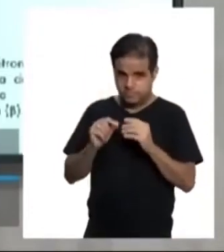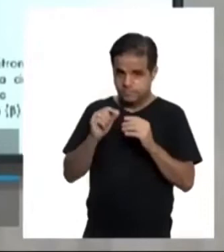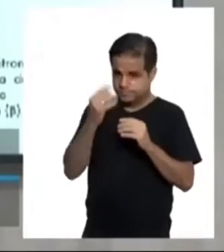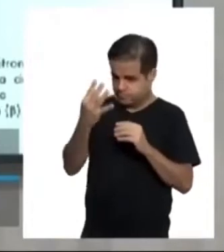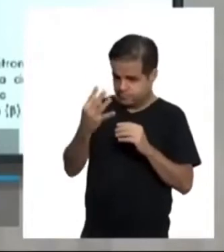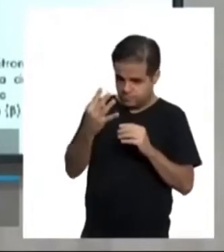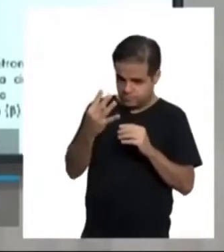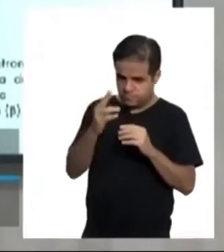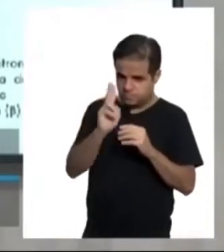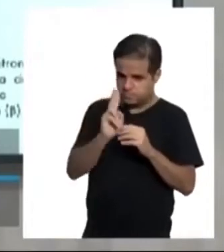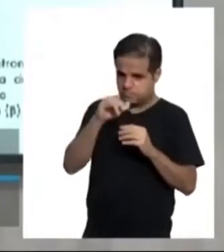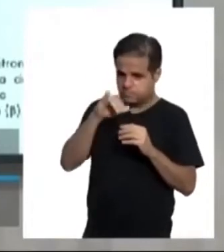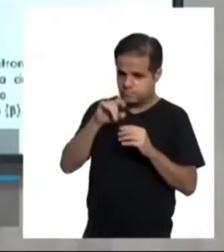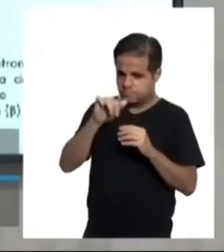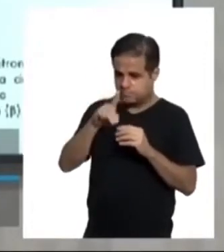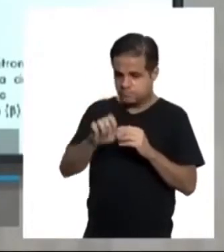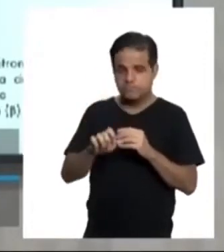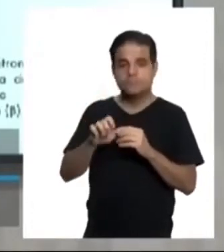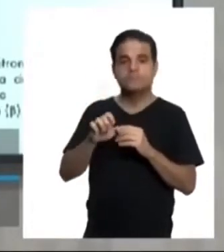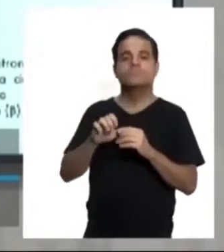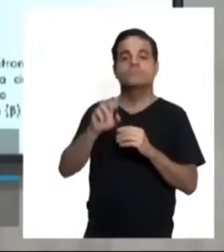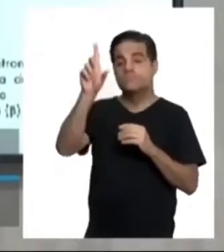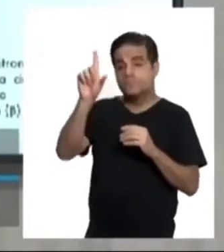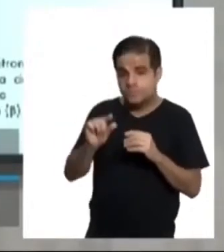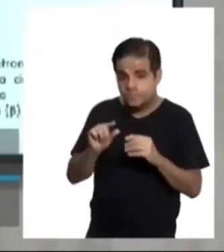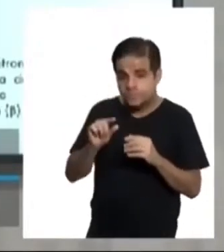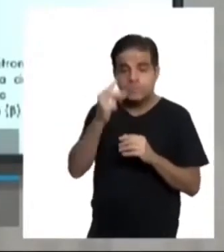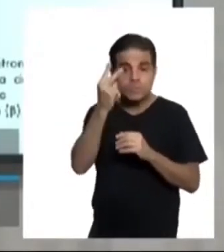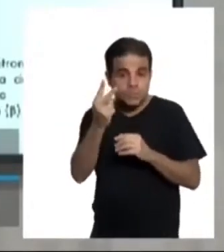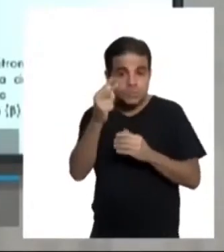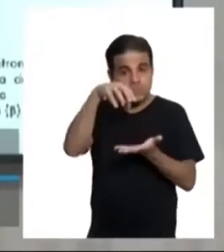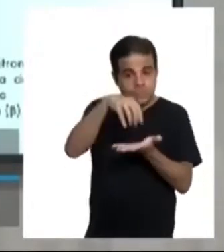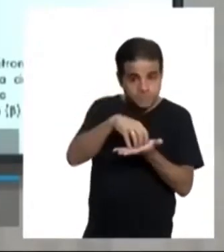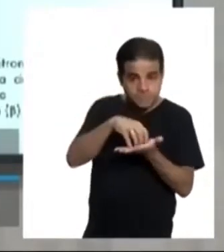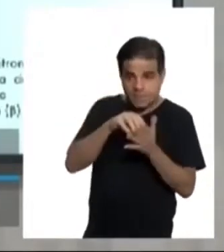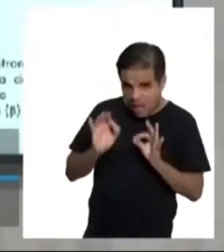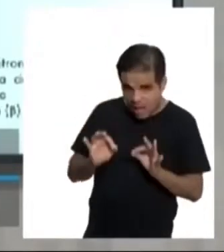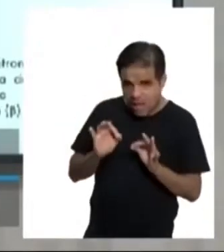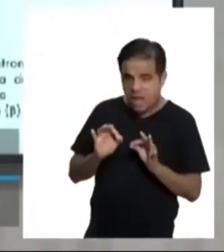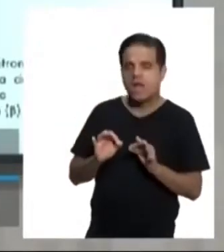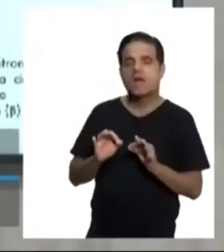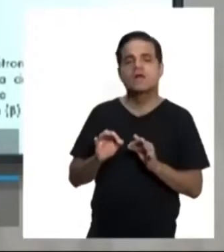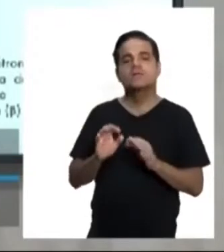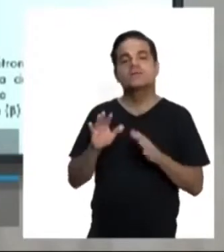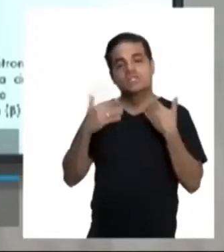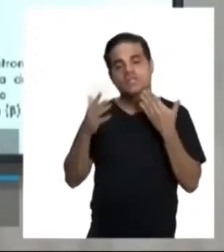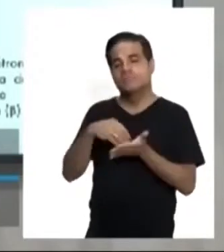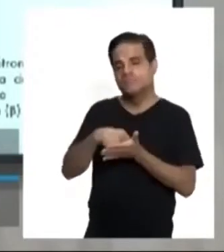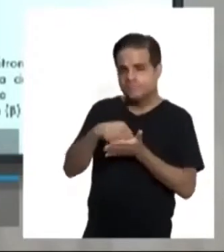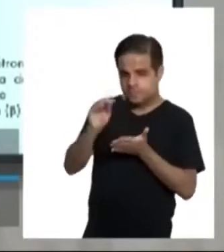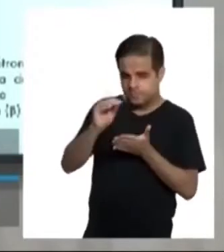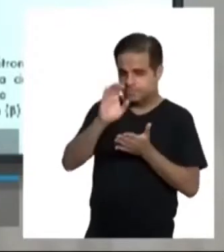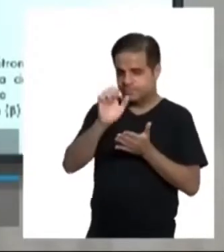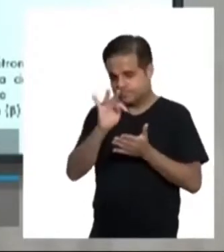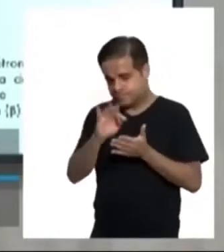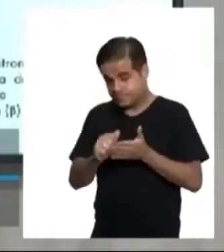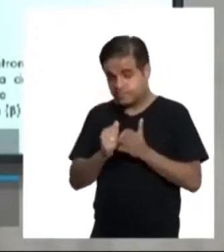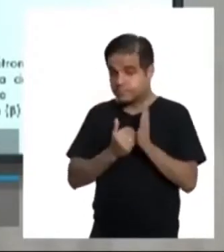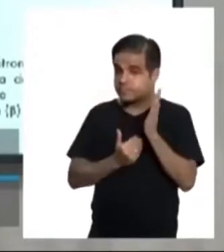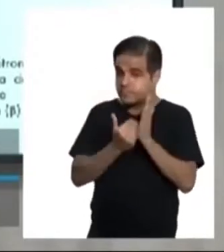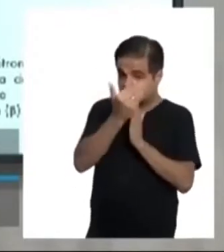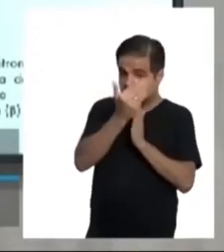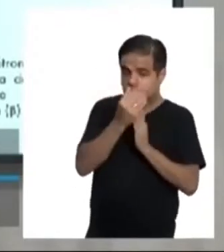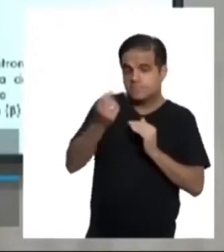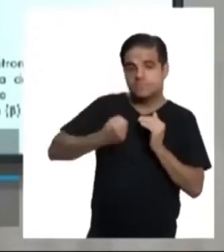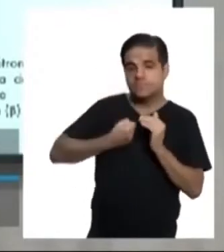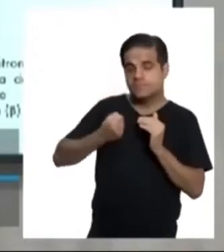4 unidades e diminuiu o número atômico em 2 unidades. Já quando você emite beta, você aumenta o